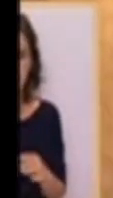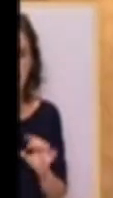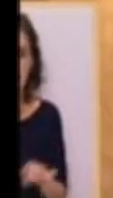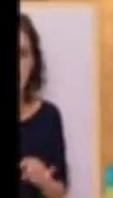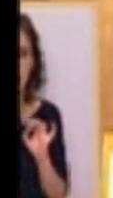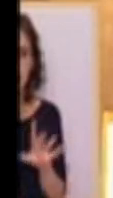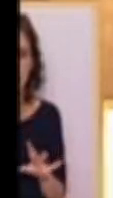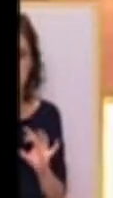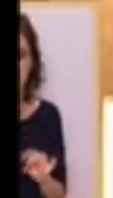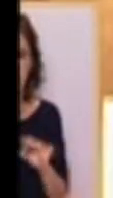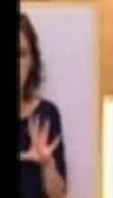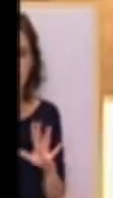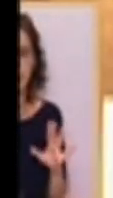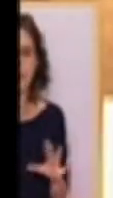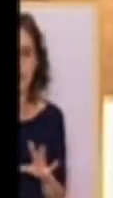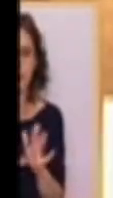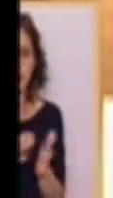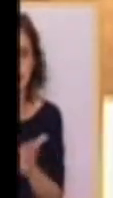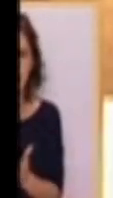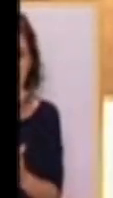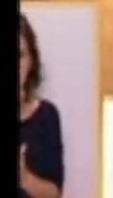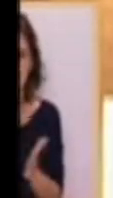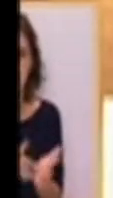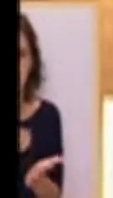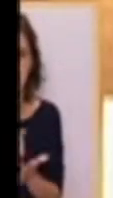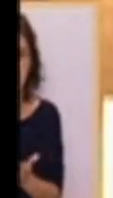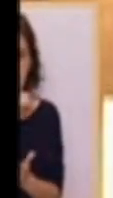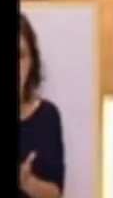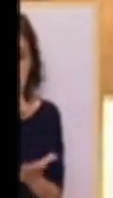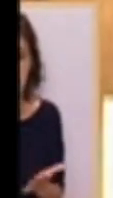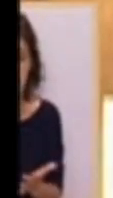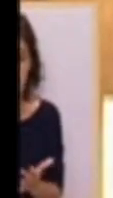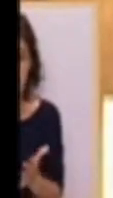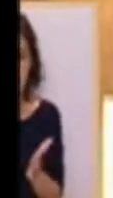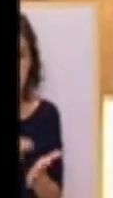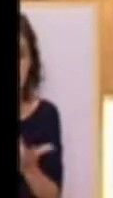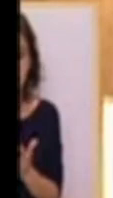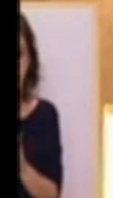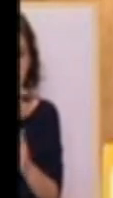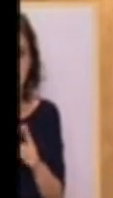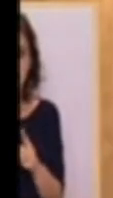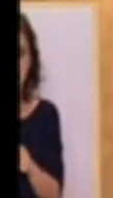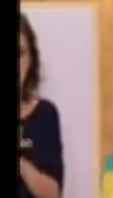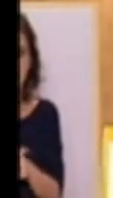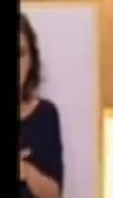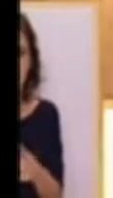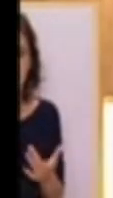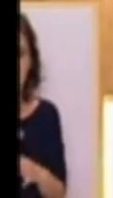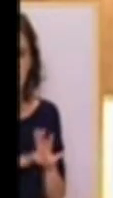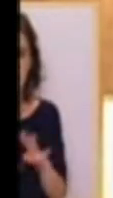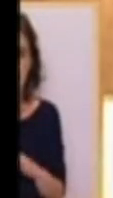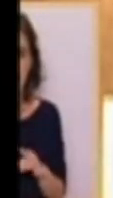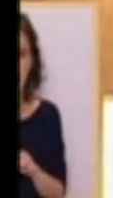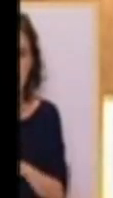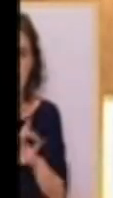Austrália, a Austrália toda. Sempre a cantar? Sempre a cantar. E uma série de ilhas, e depois fizemos um próximo